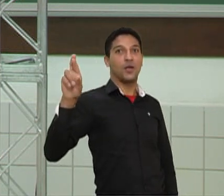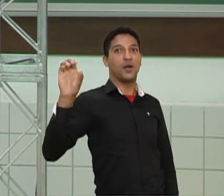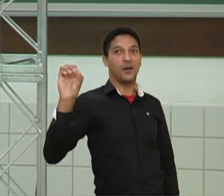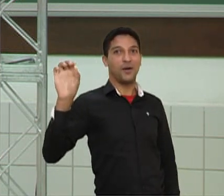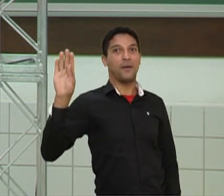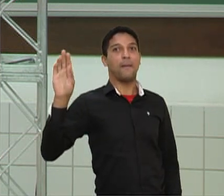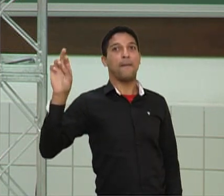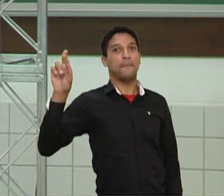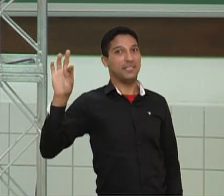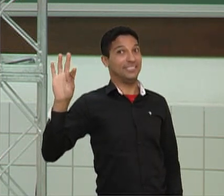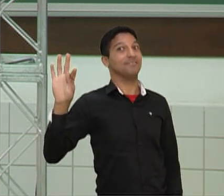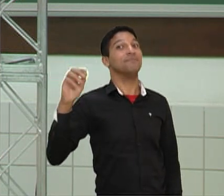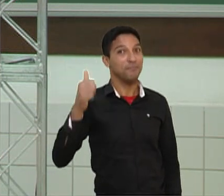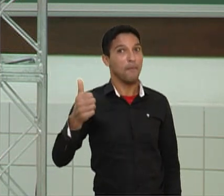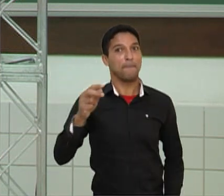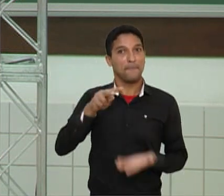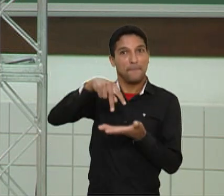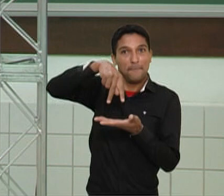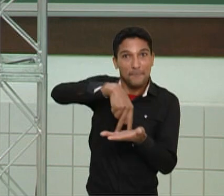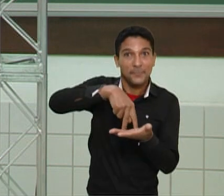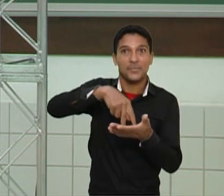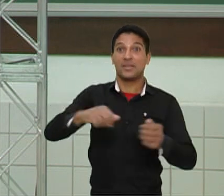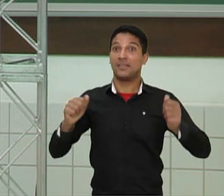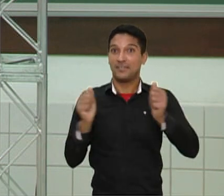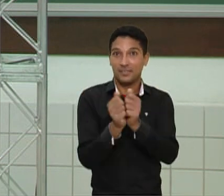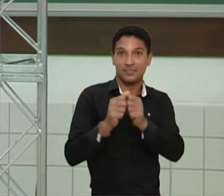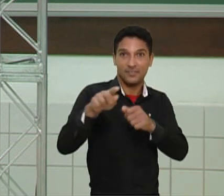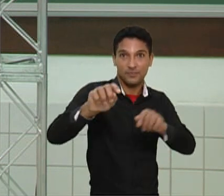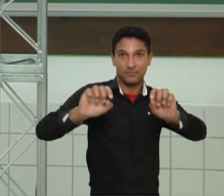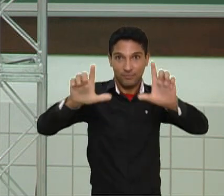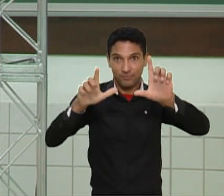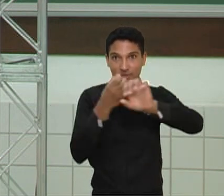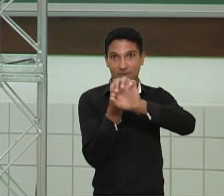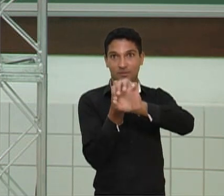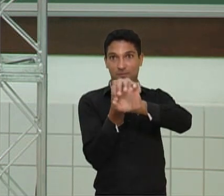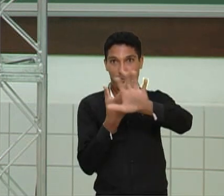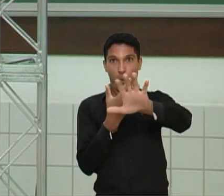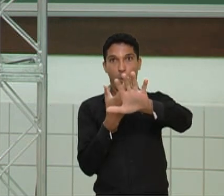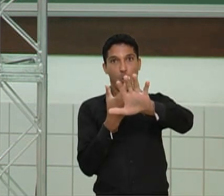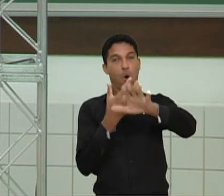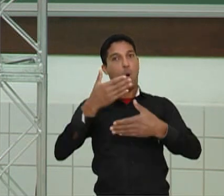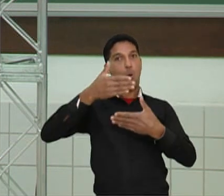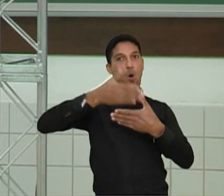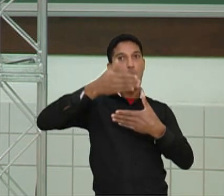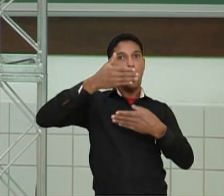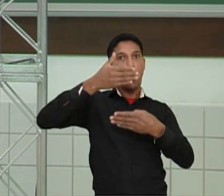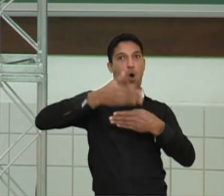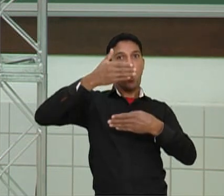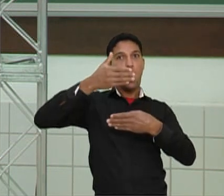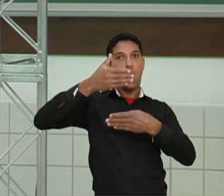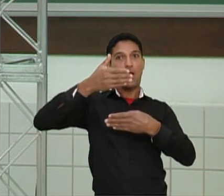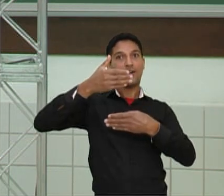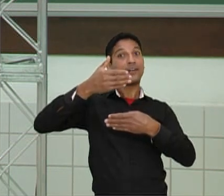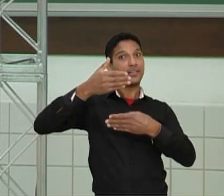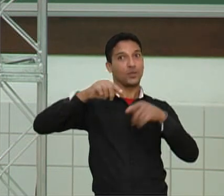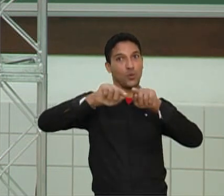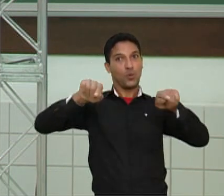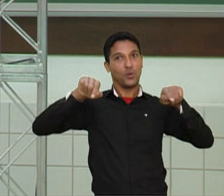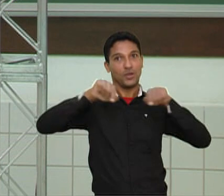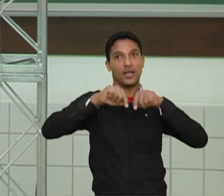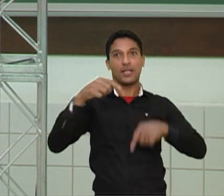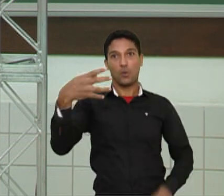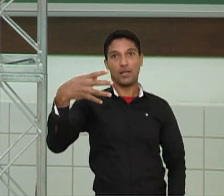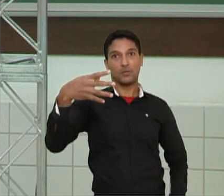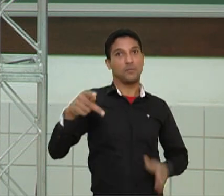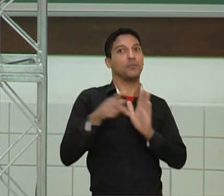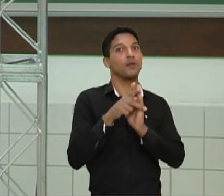e estou aqui com vocês para mais um encontro diretamente dos estúdios 4 do Aula Paraná, senhoras e senhores.